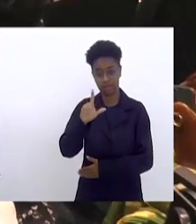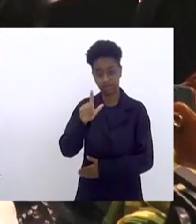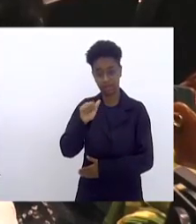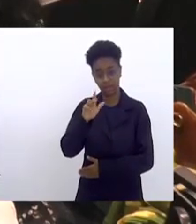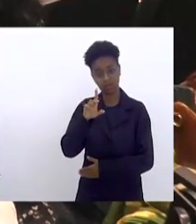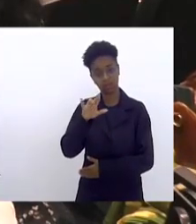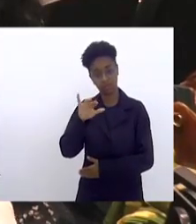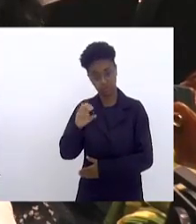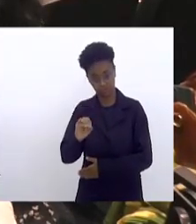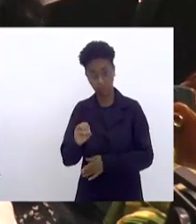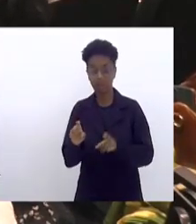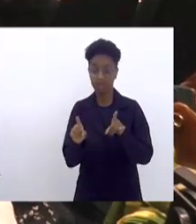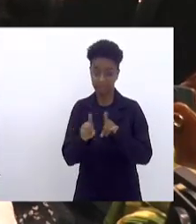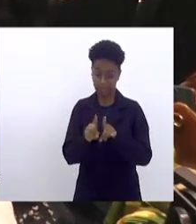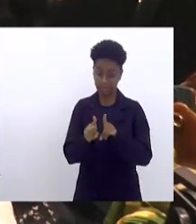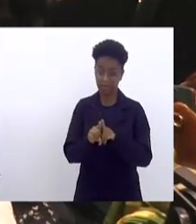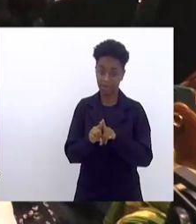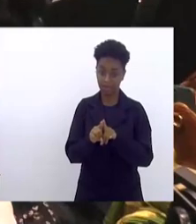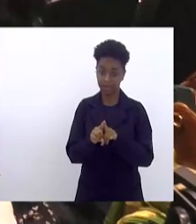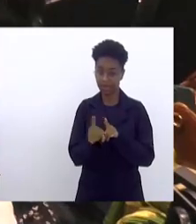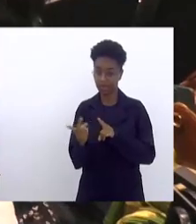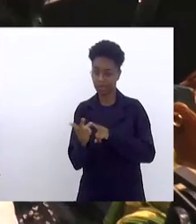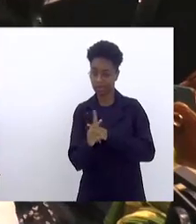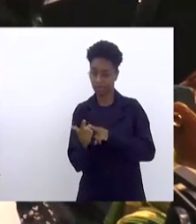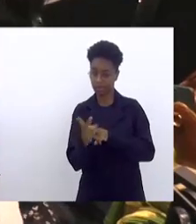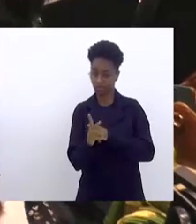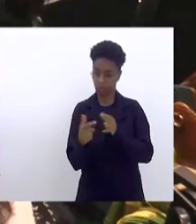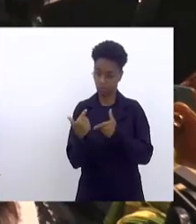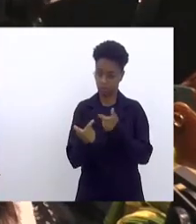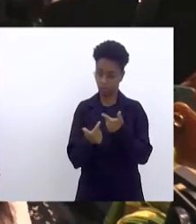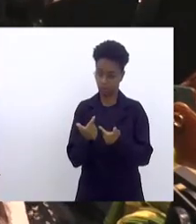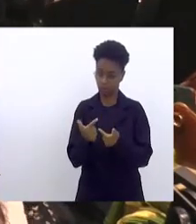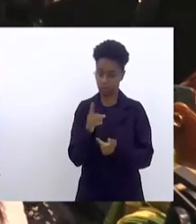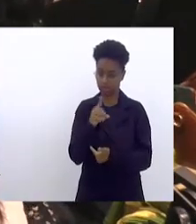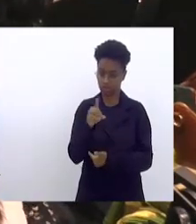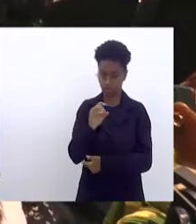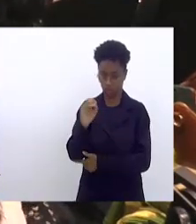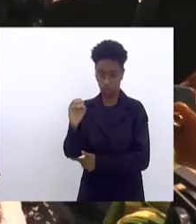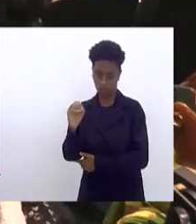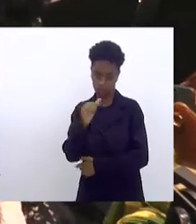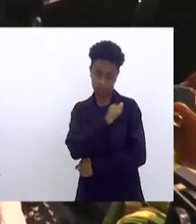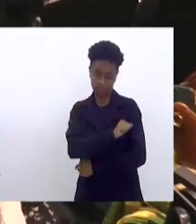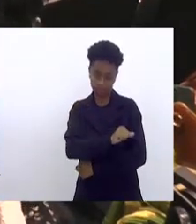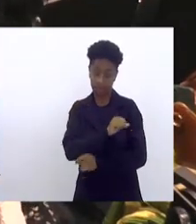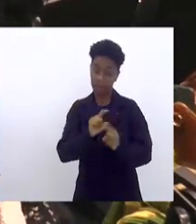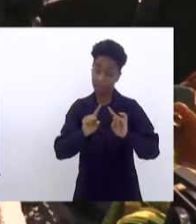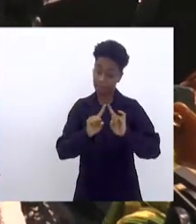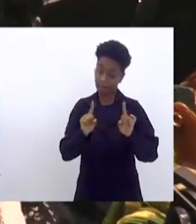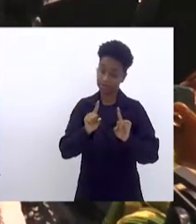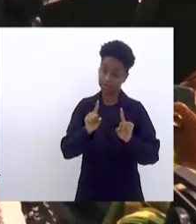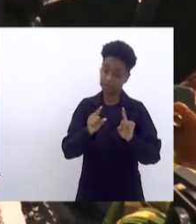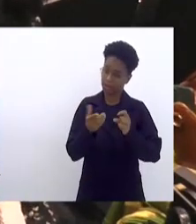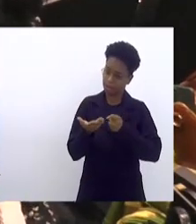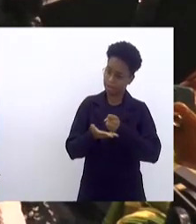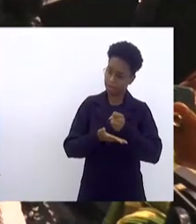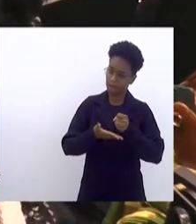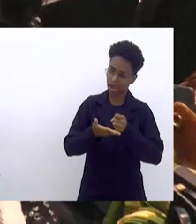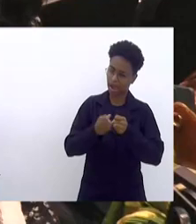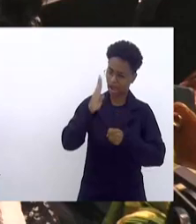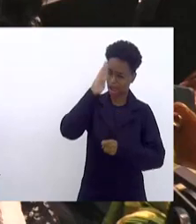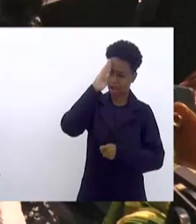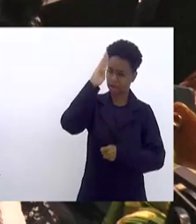embarcadas nos navios negreiros esse número dá toda a população atual da cidade de São Paulo